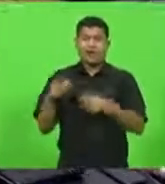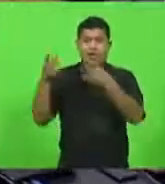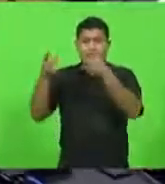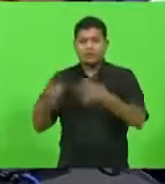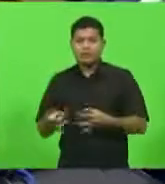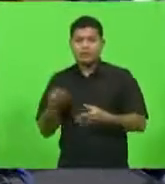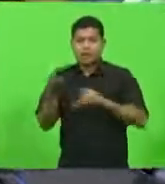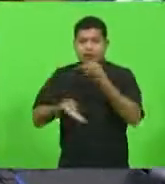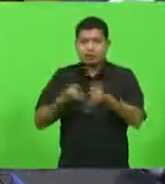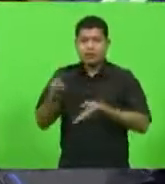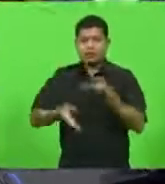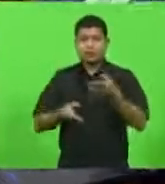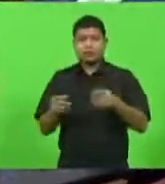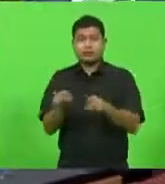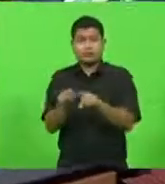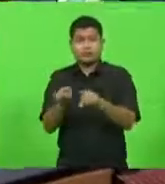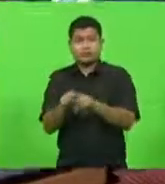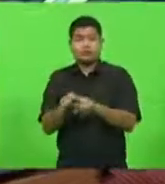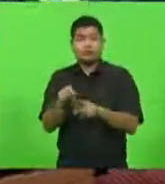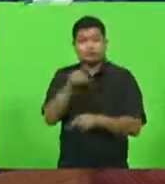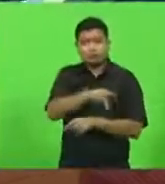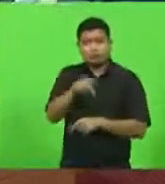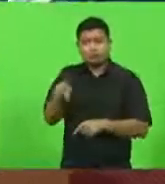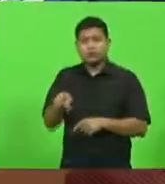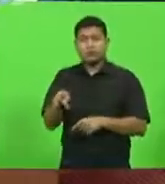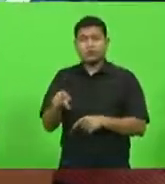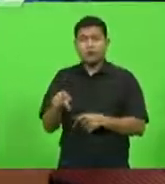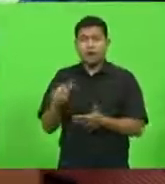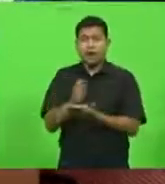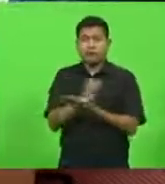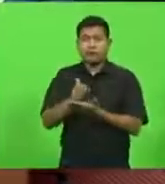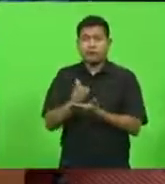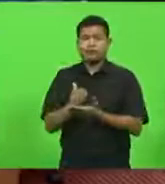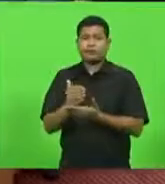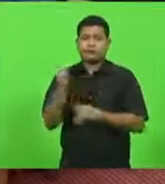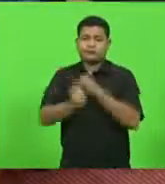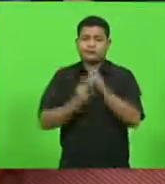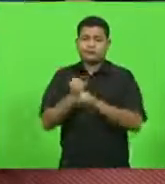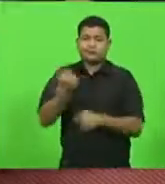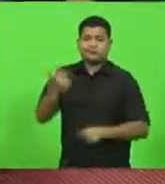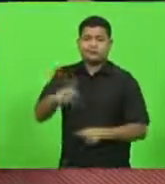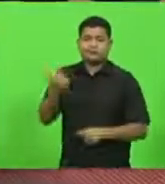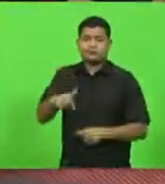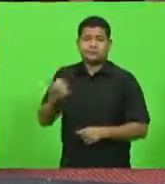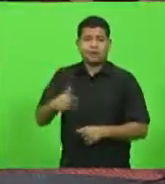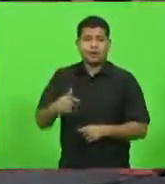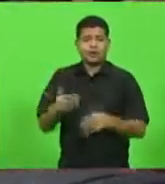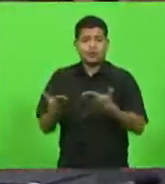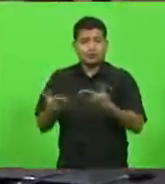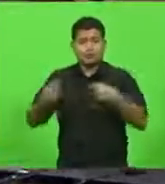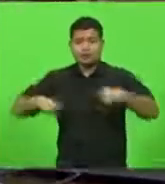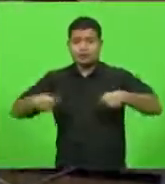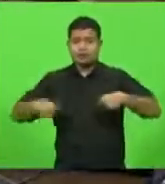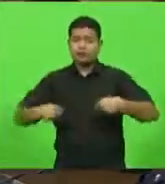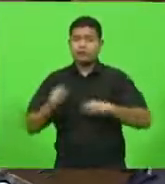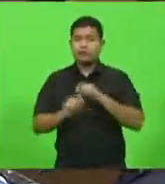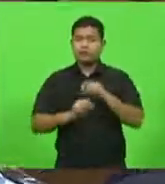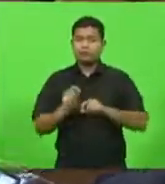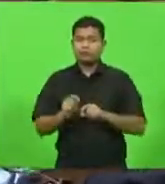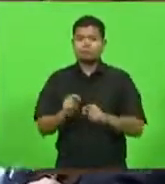deixar de atender professores e alunos sem acesso a computadores ou internet, que passaram a receber material